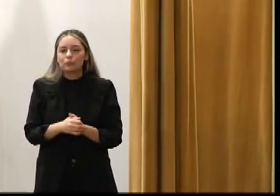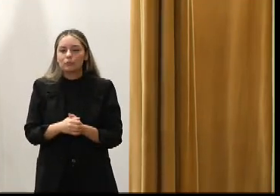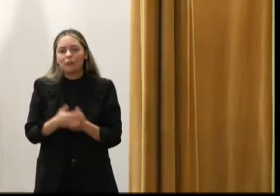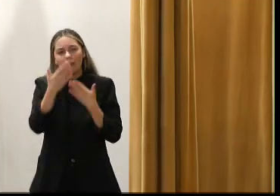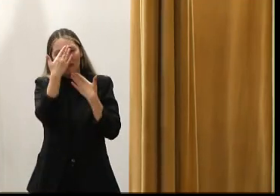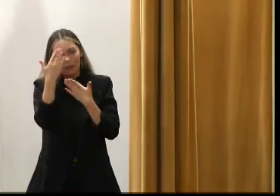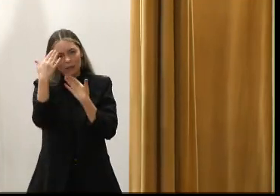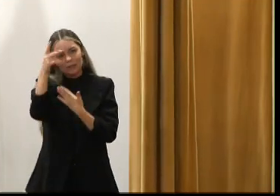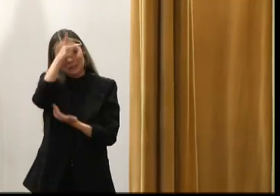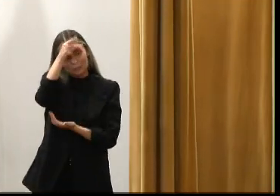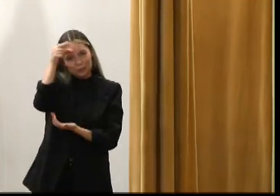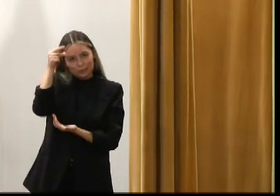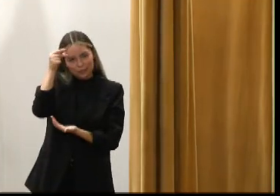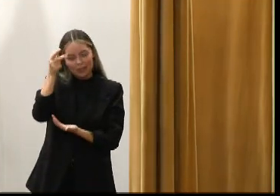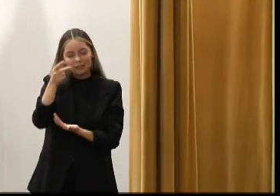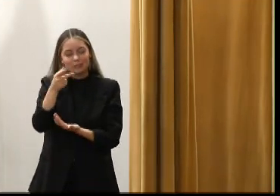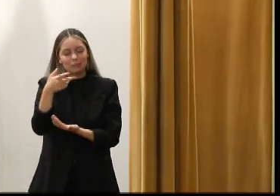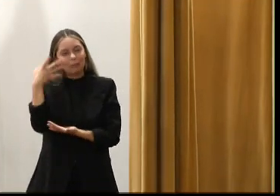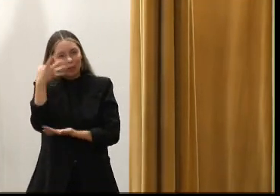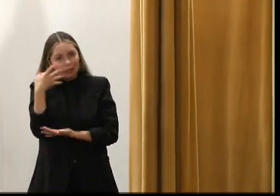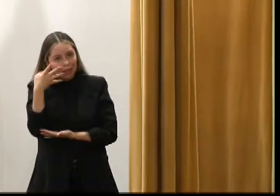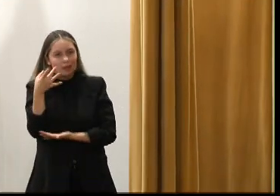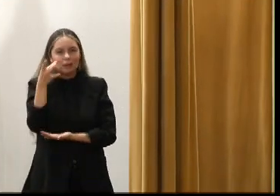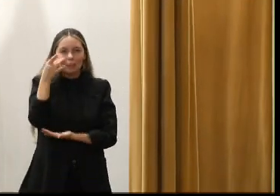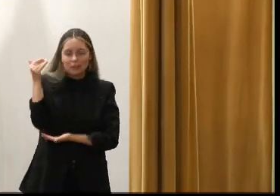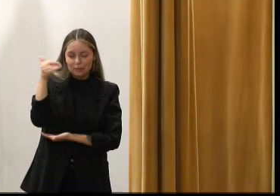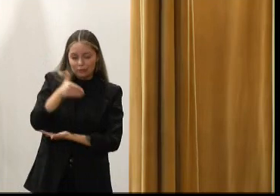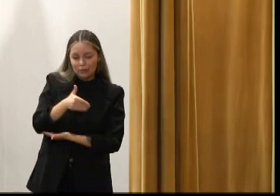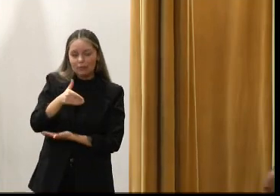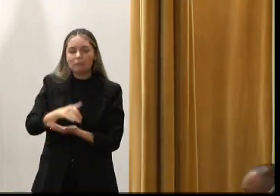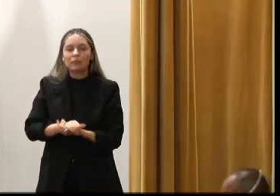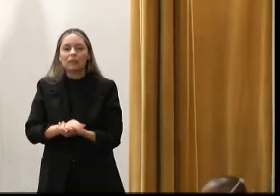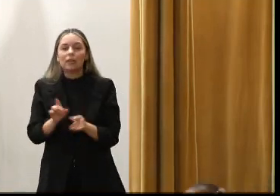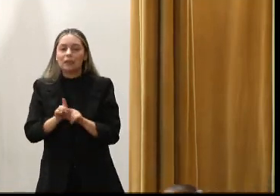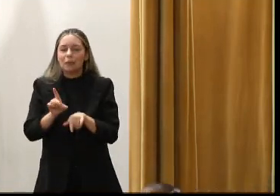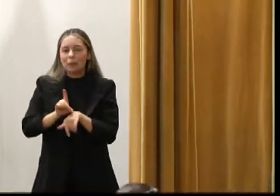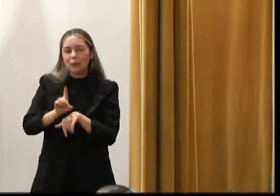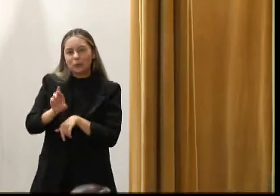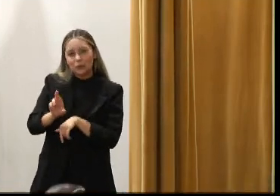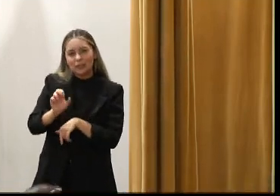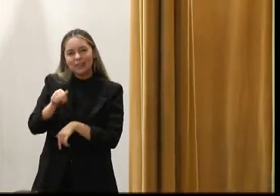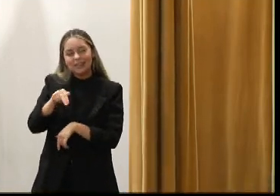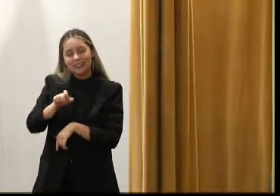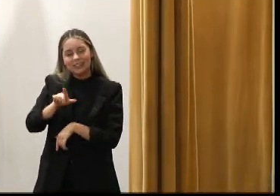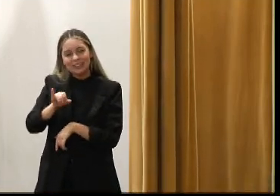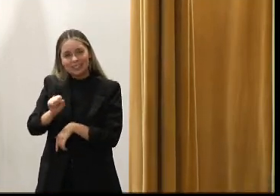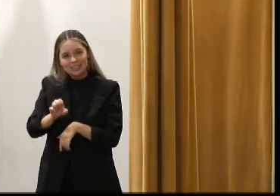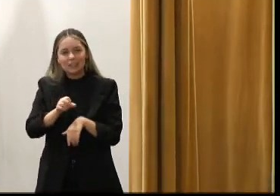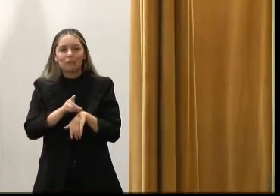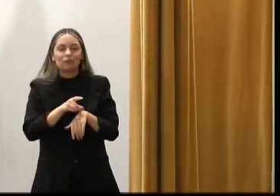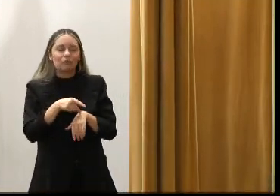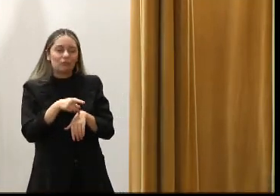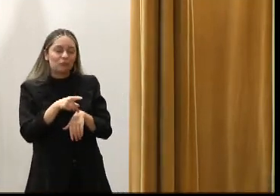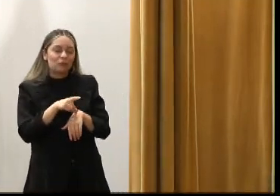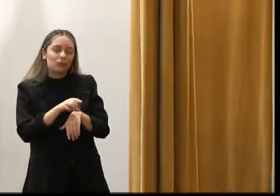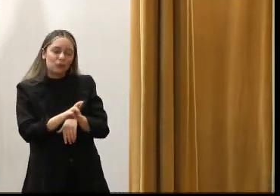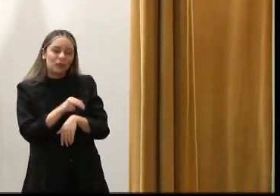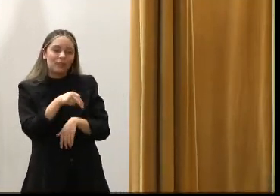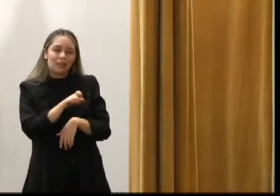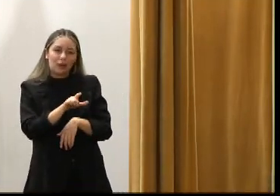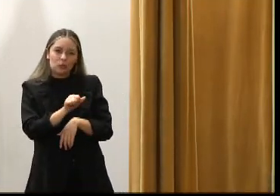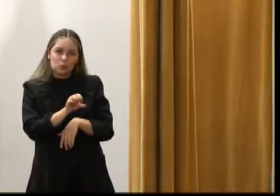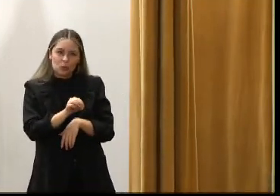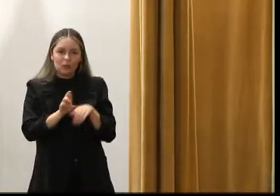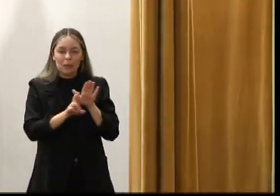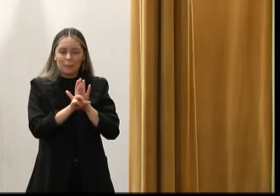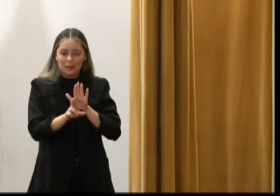Agradecer ao prefeito, né, pelas palavras, pela presença aqui, a doutora Nelise, o doutor Nelson aqui, representante da PUC,